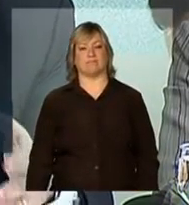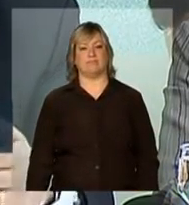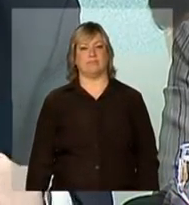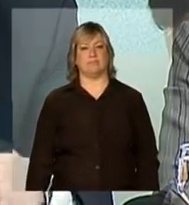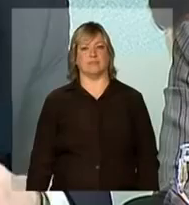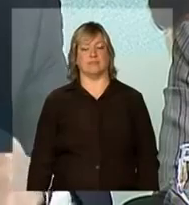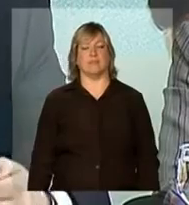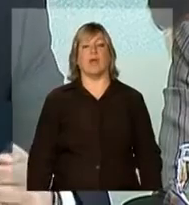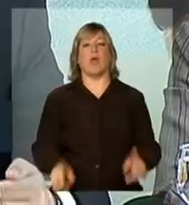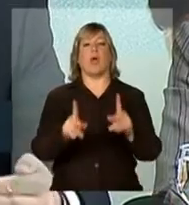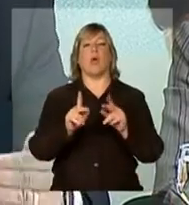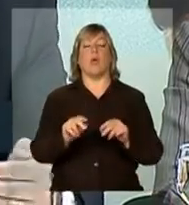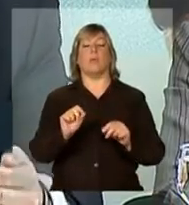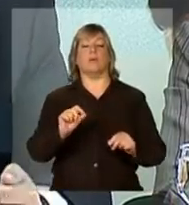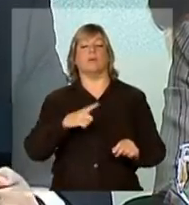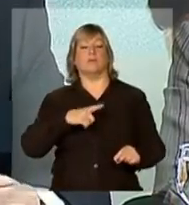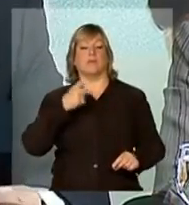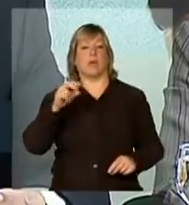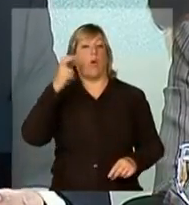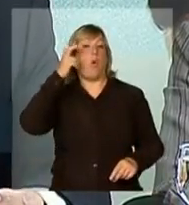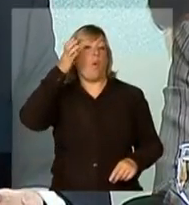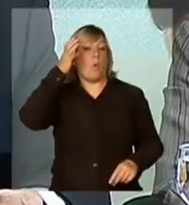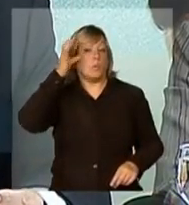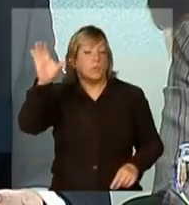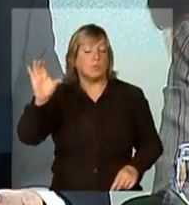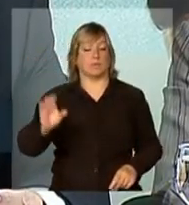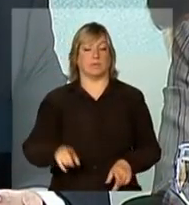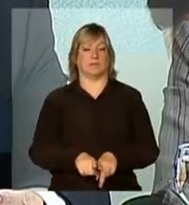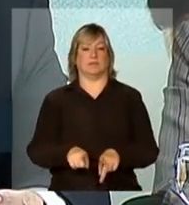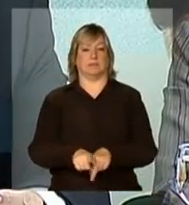E como dissíamos, isto está inserido na cultura.